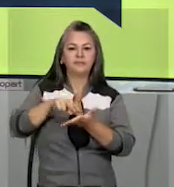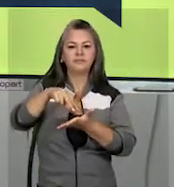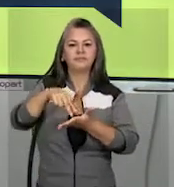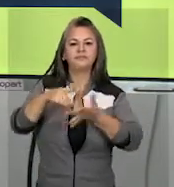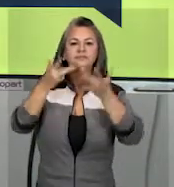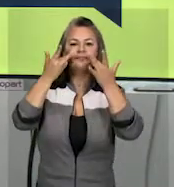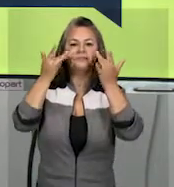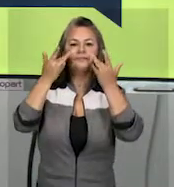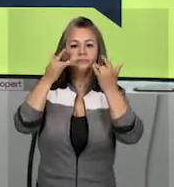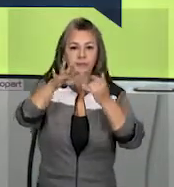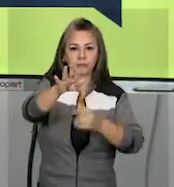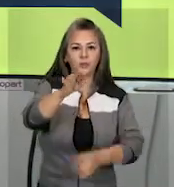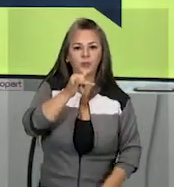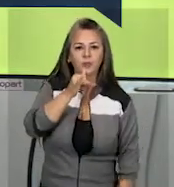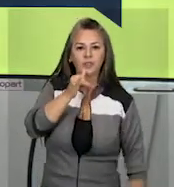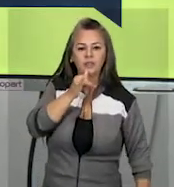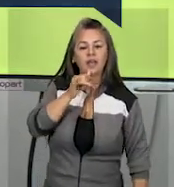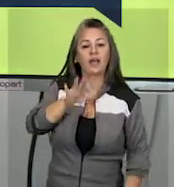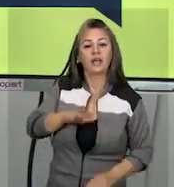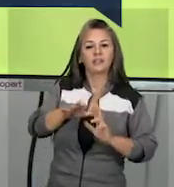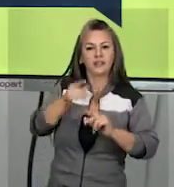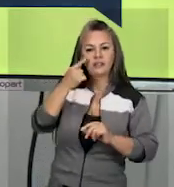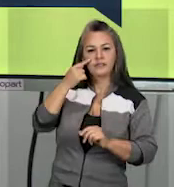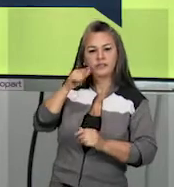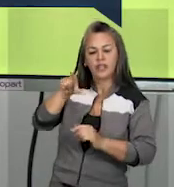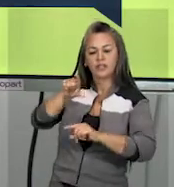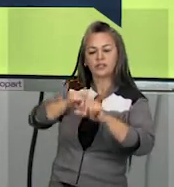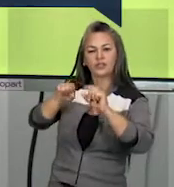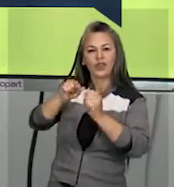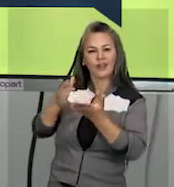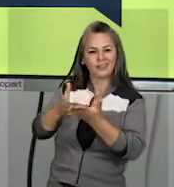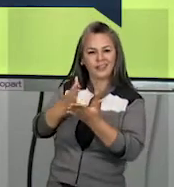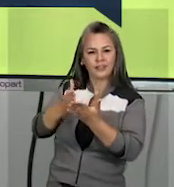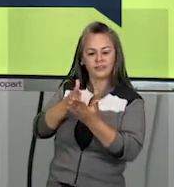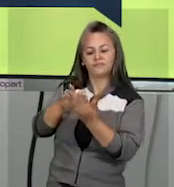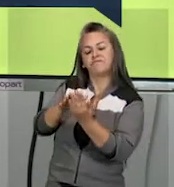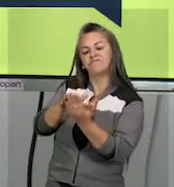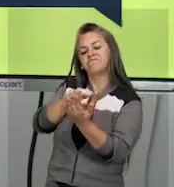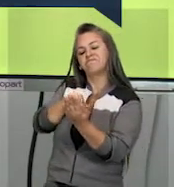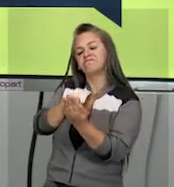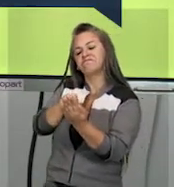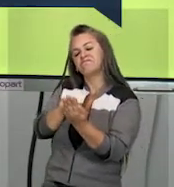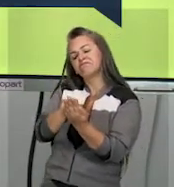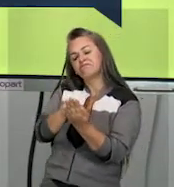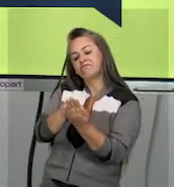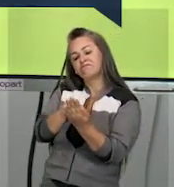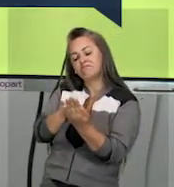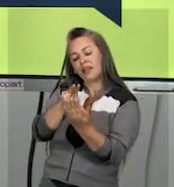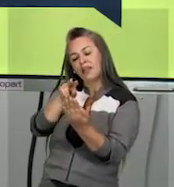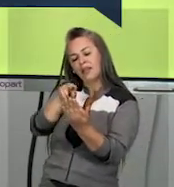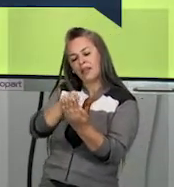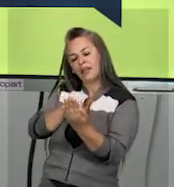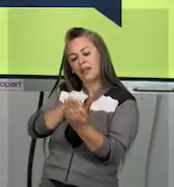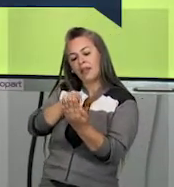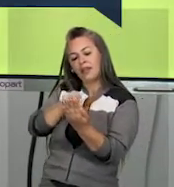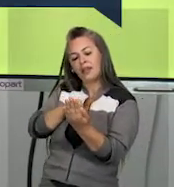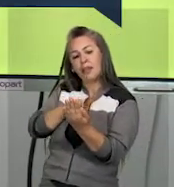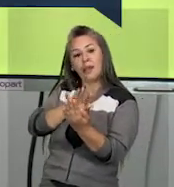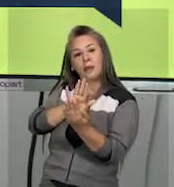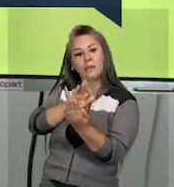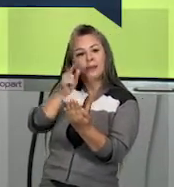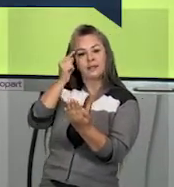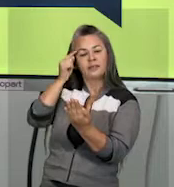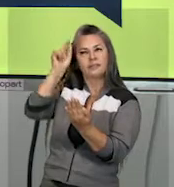como este aqui, você pega o livro, abre e começa a ler. Está lendo o livro só, imaginando as cenas,